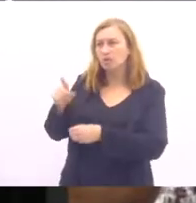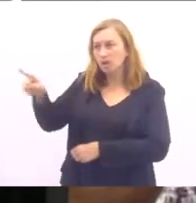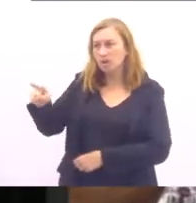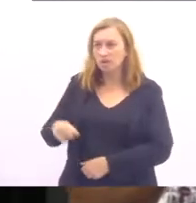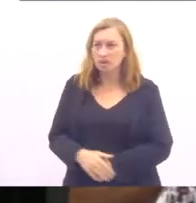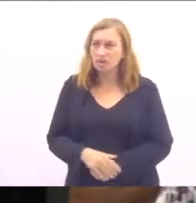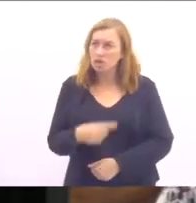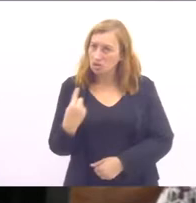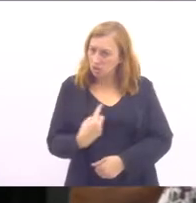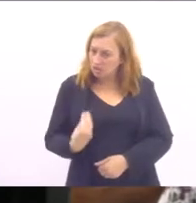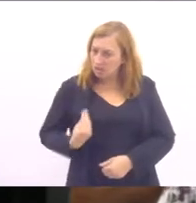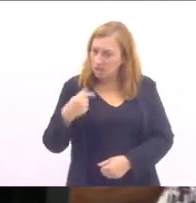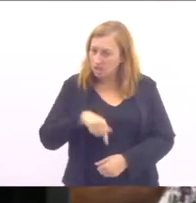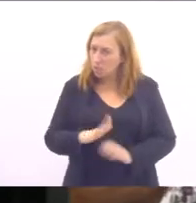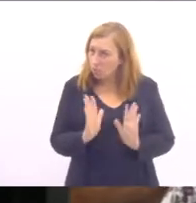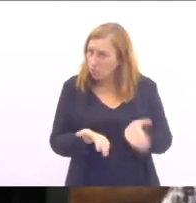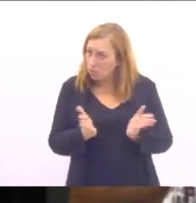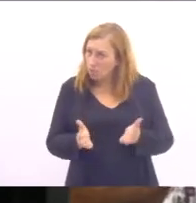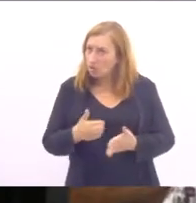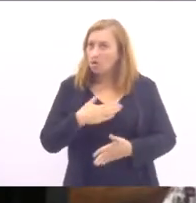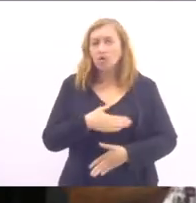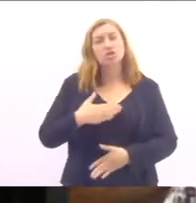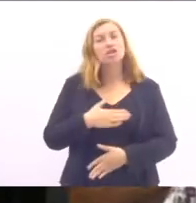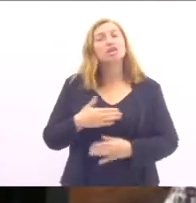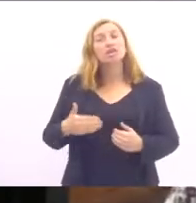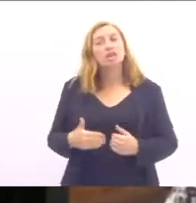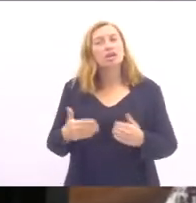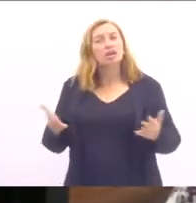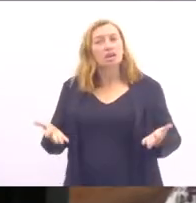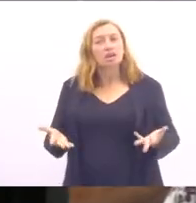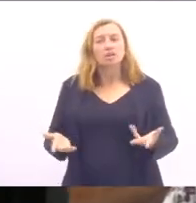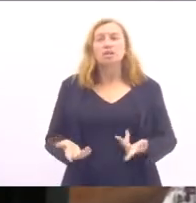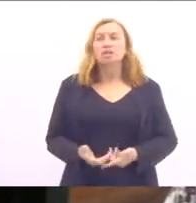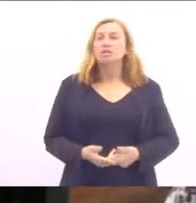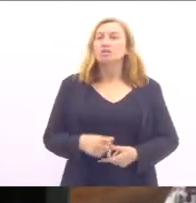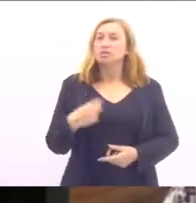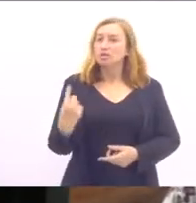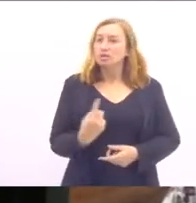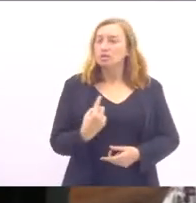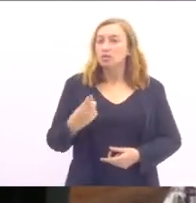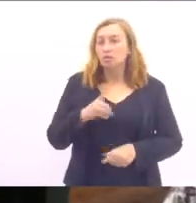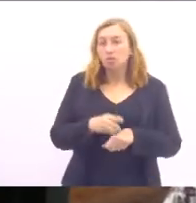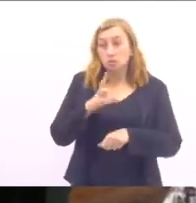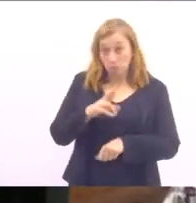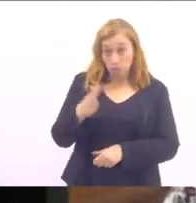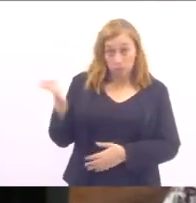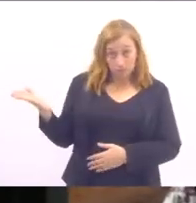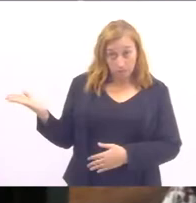Nós estamos aqui hoje, e eu gostaria de abrir um espaço para o nosso doutor